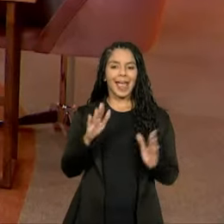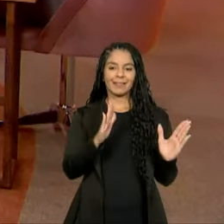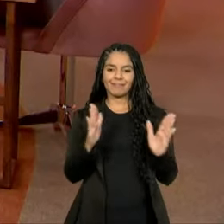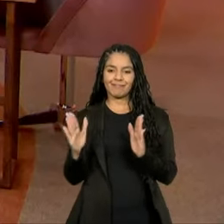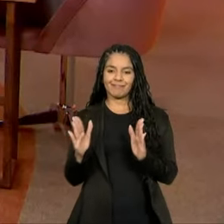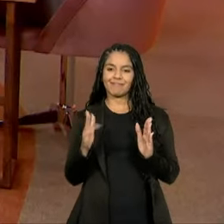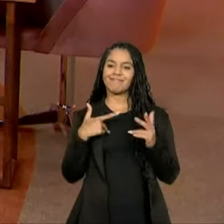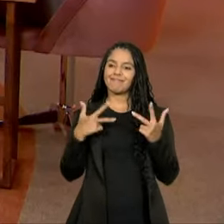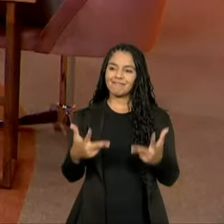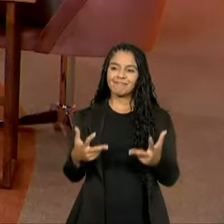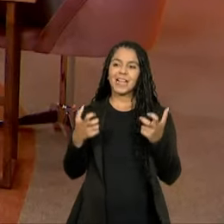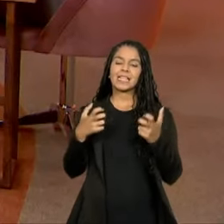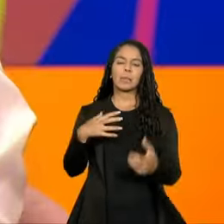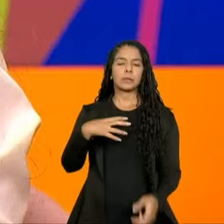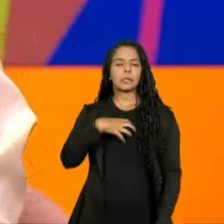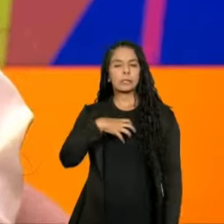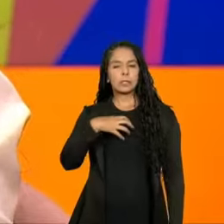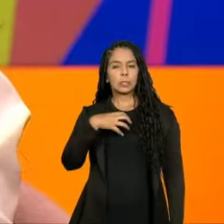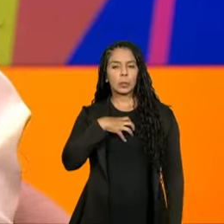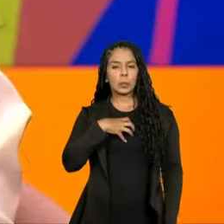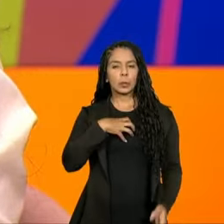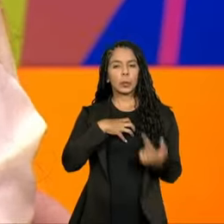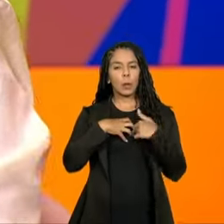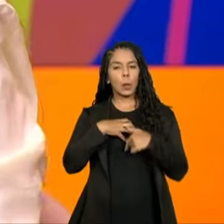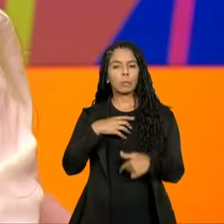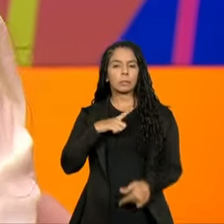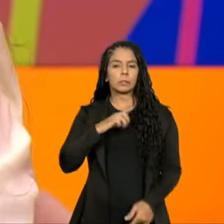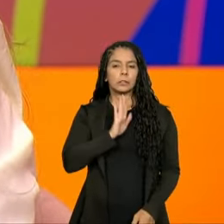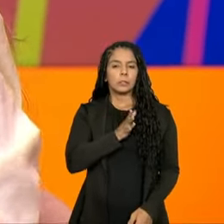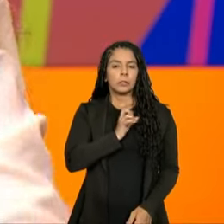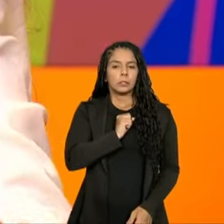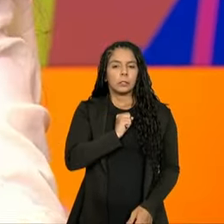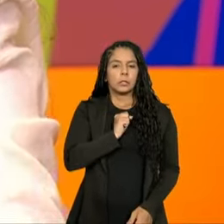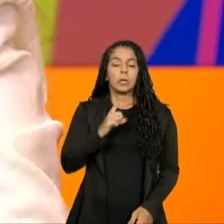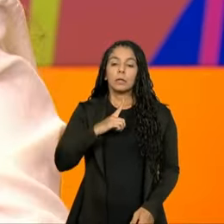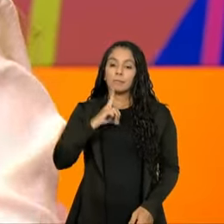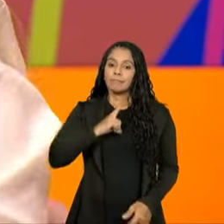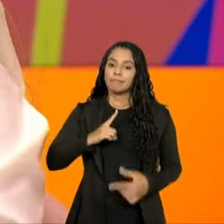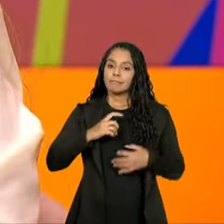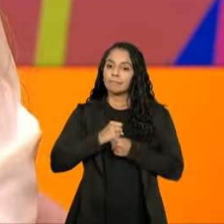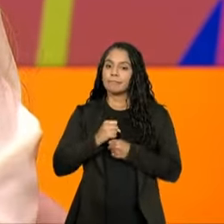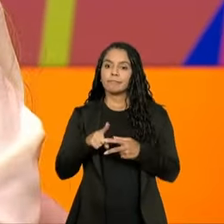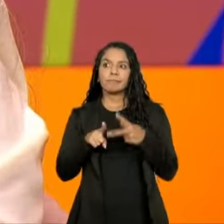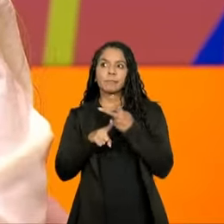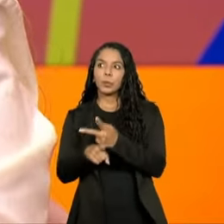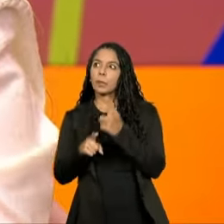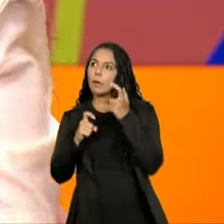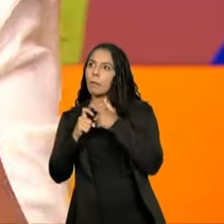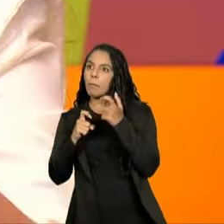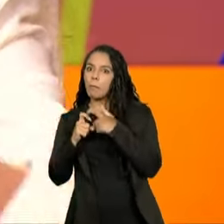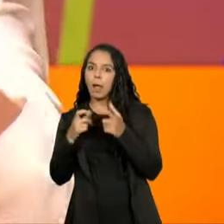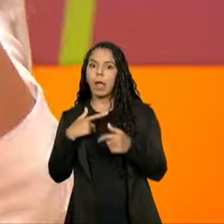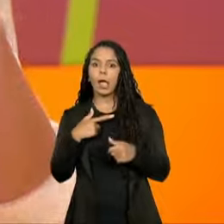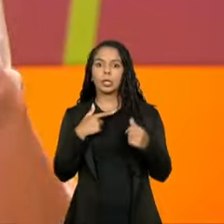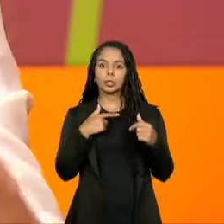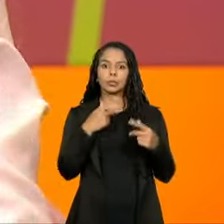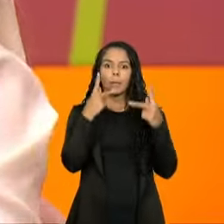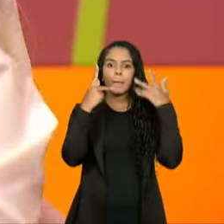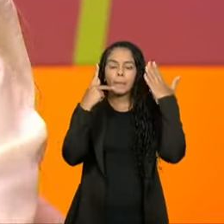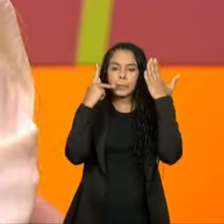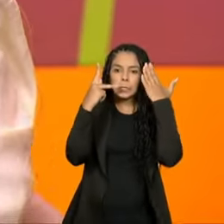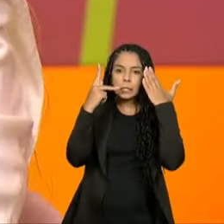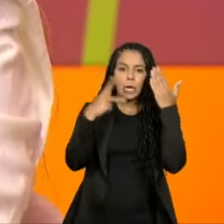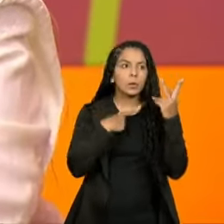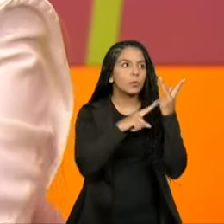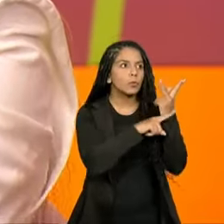ter a percepção sintomática. É essa faixa etária que às vezes tem uma palpitação, tem uma depressão, procura um cardiologista, um psiquiatra, vai procurando